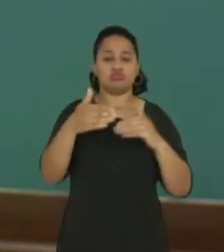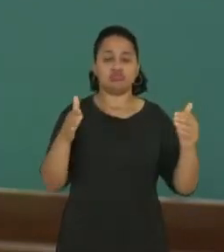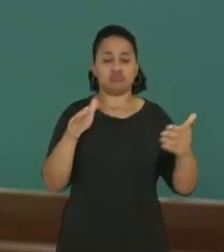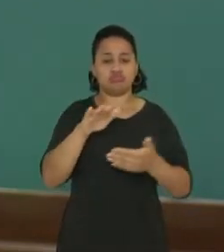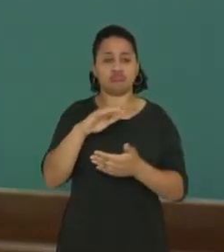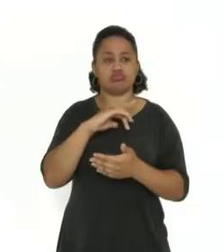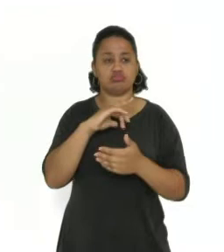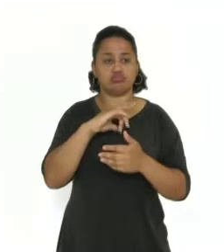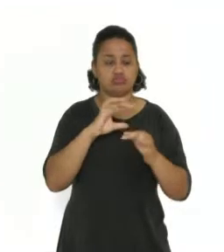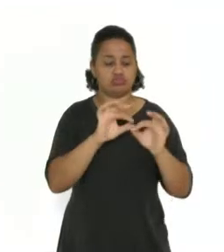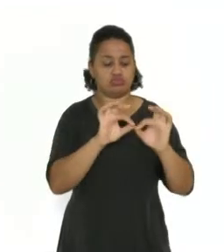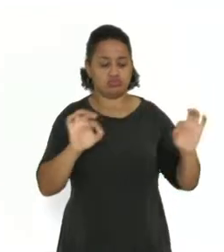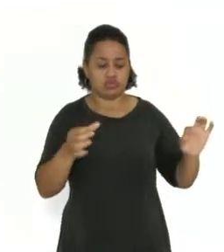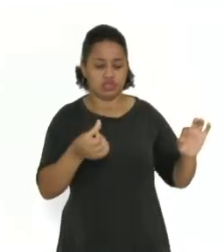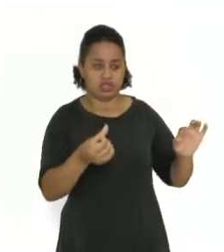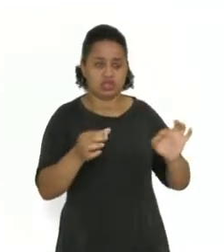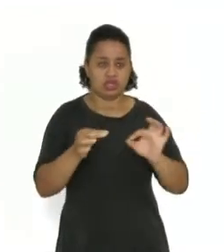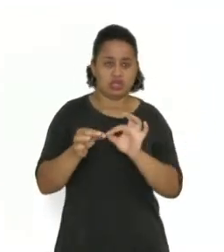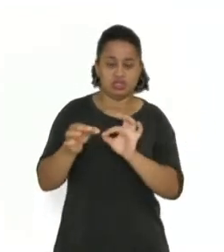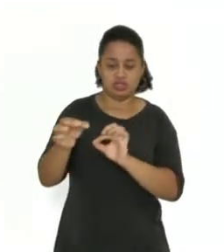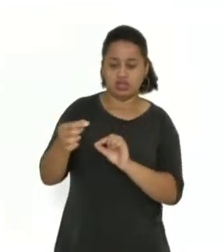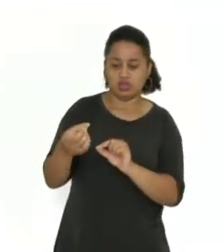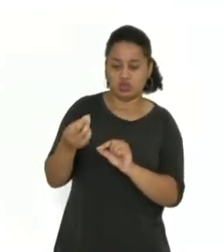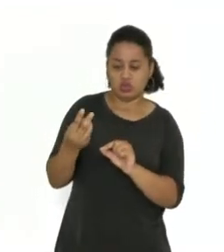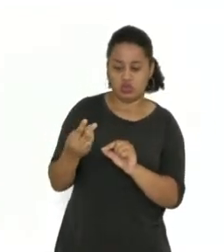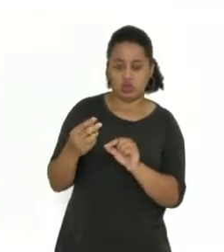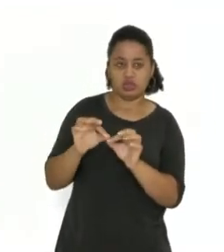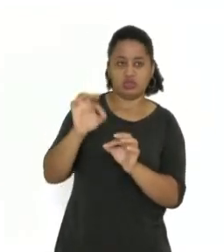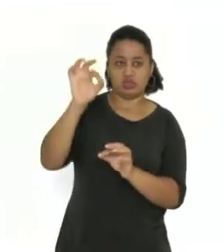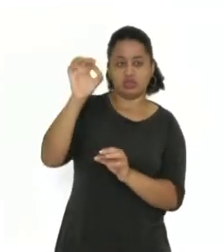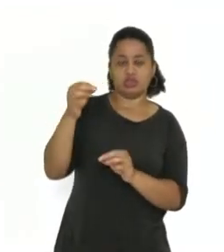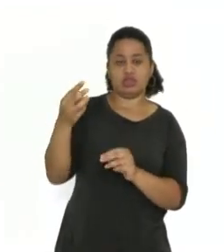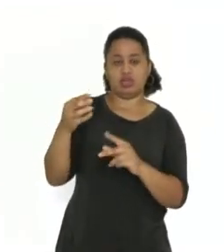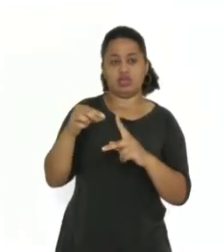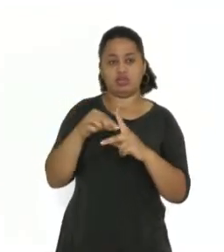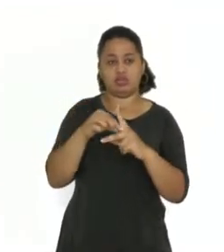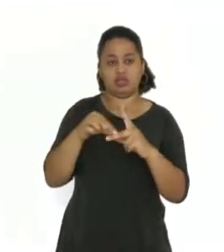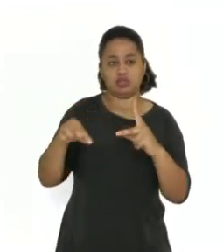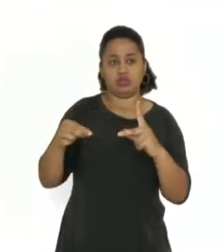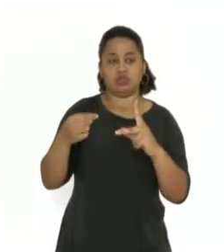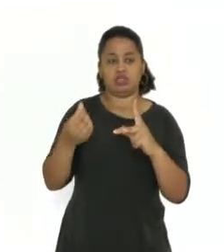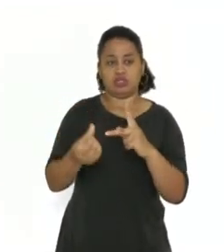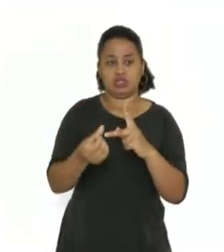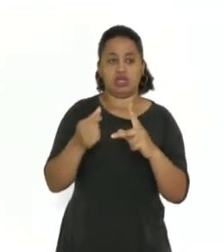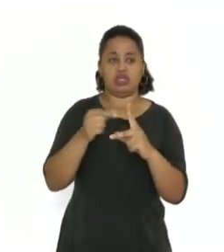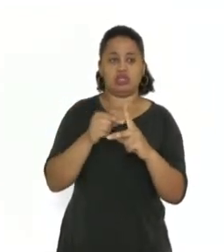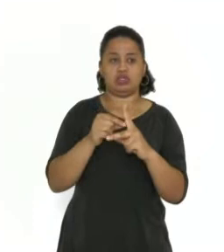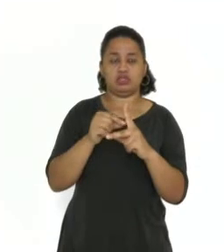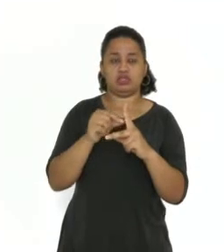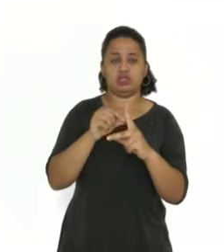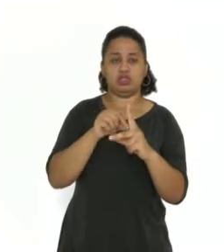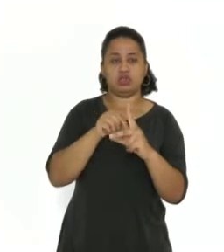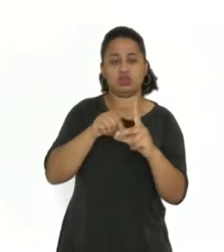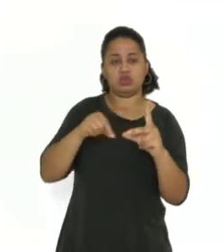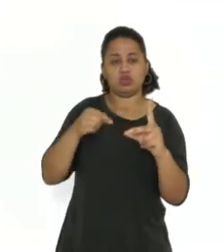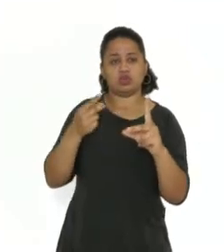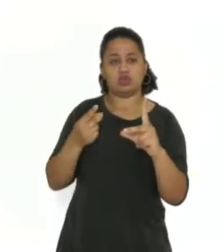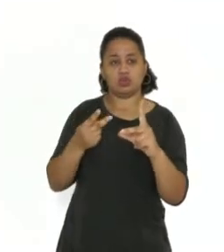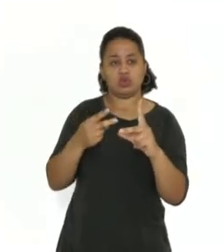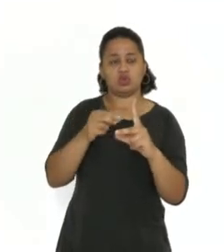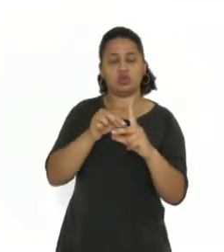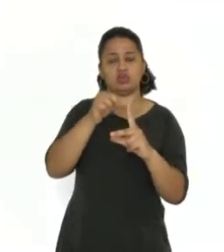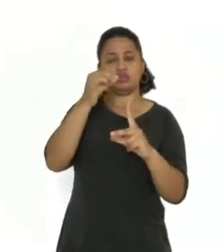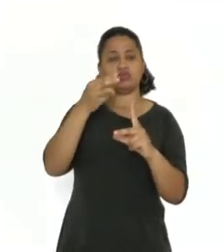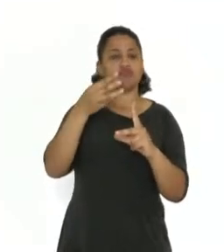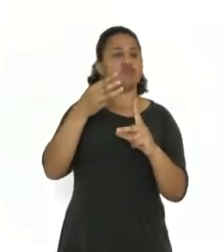comprimento 6, largura 2 e altura 3, que é o mesmo cubo do exemplo anterior, né? Então, se cada cubinho tiver 1 centímetro cúbico, como